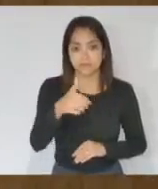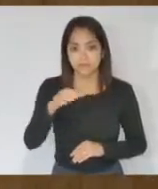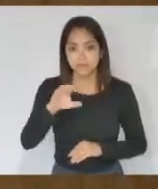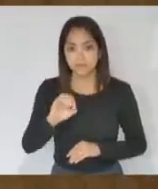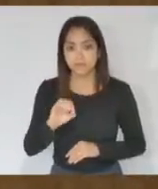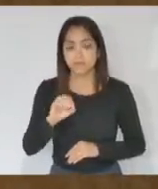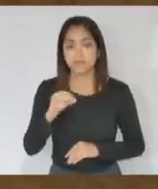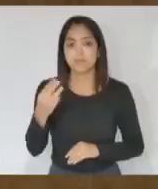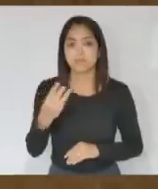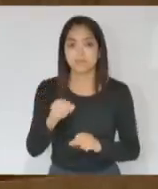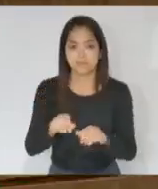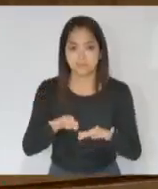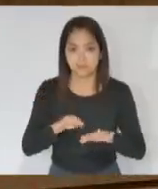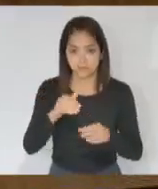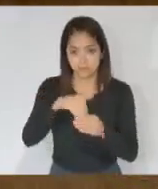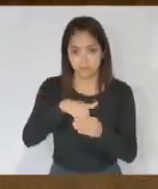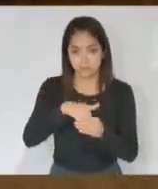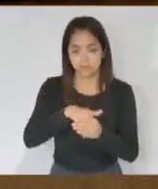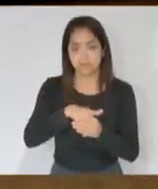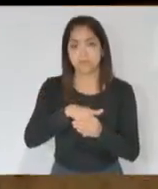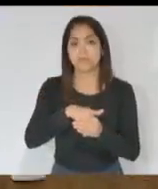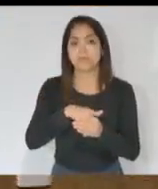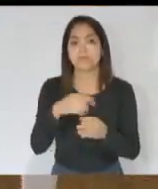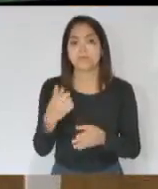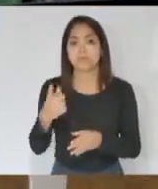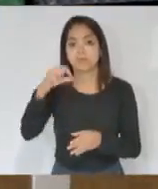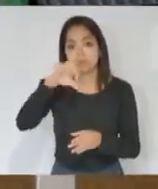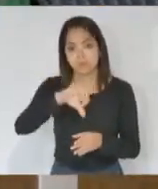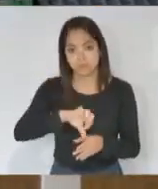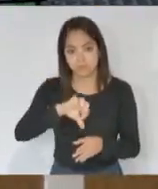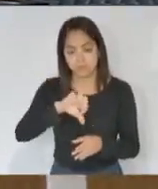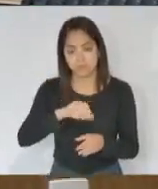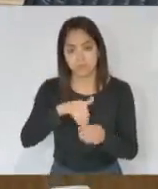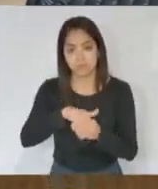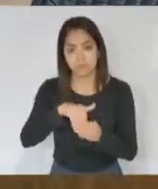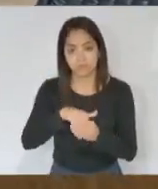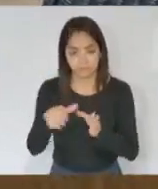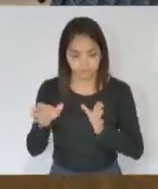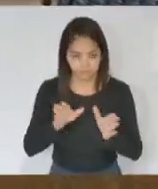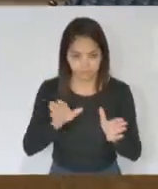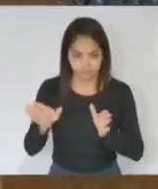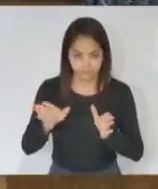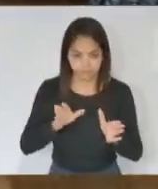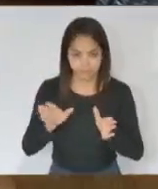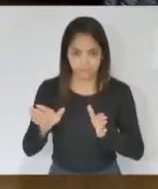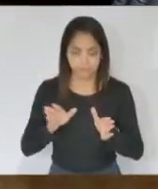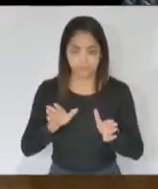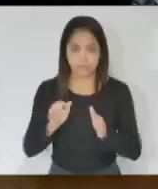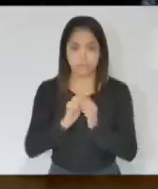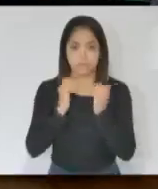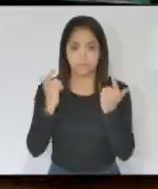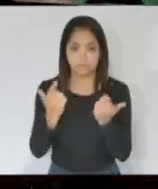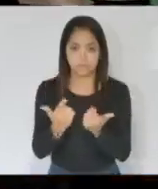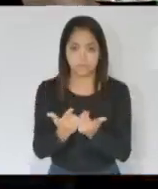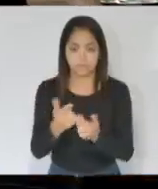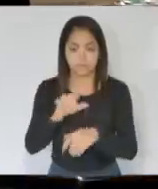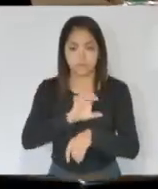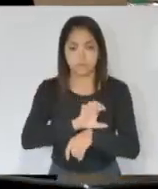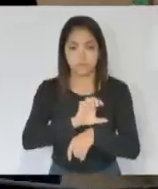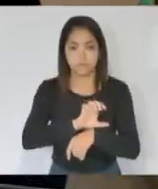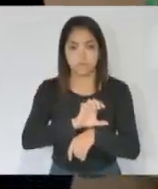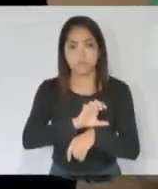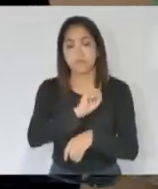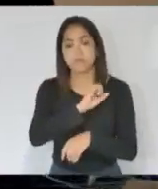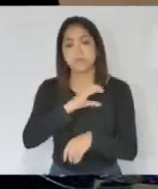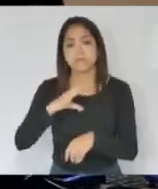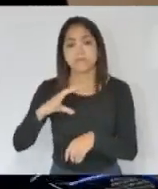113ª sessão ordinária da primeira sessão legislativa da 19ª legislatura da Assembleia Legislativa